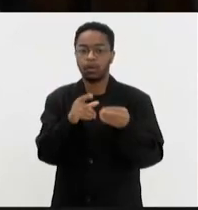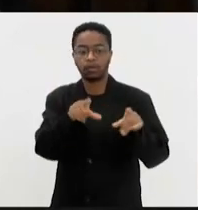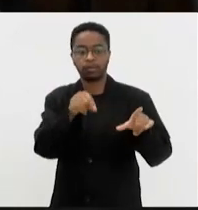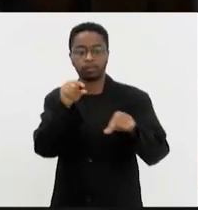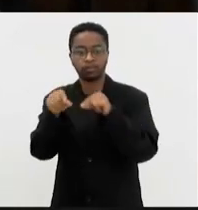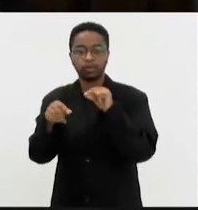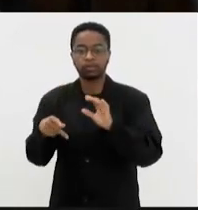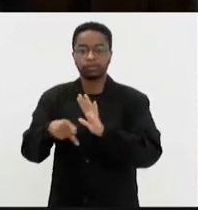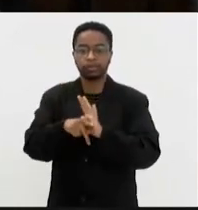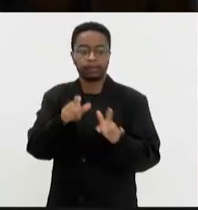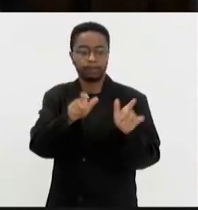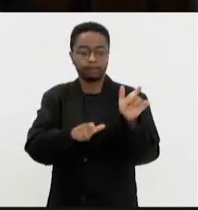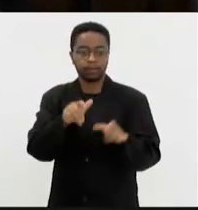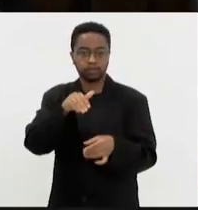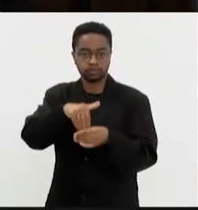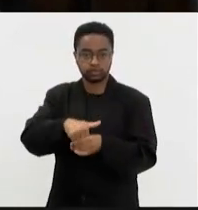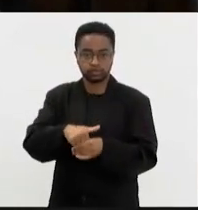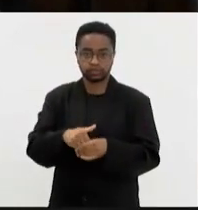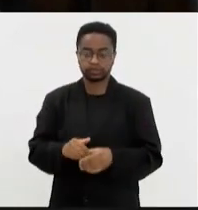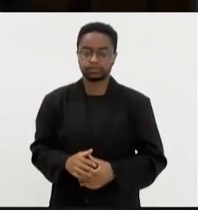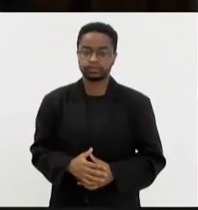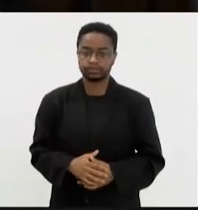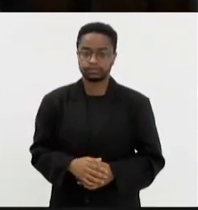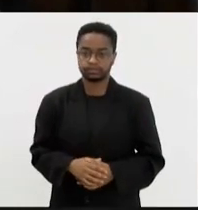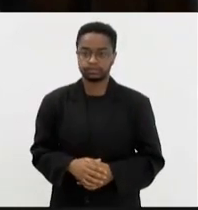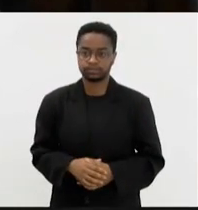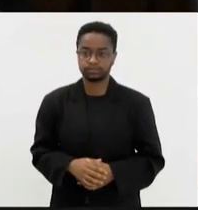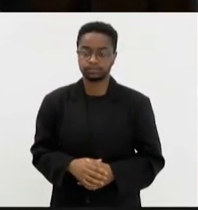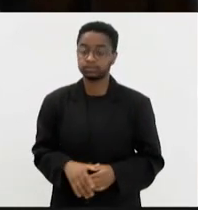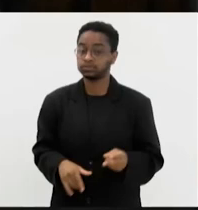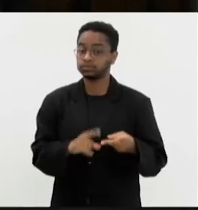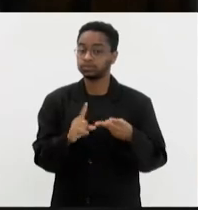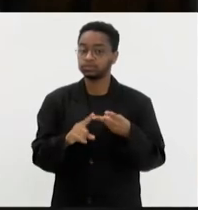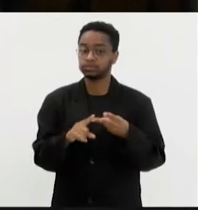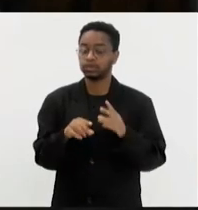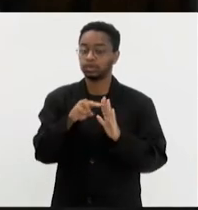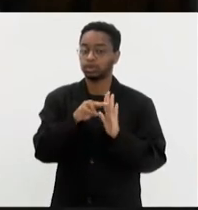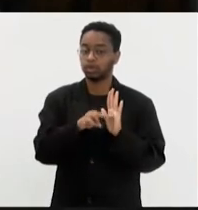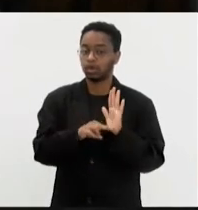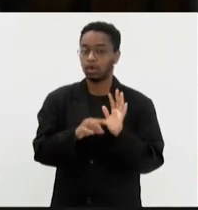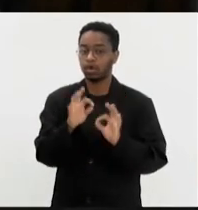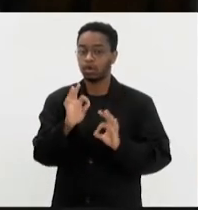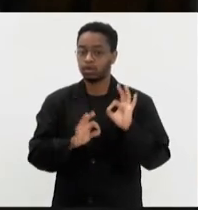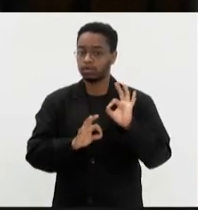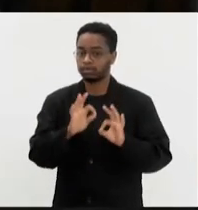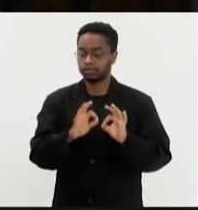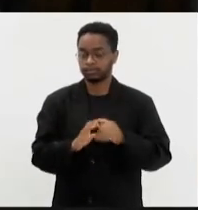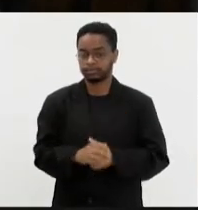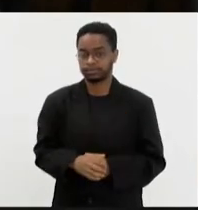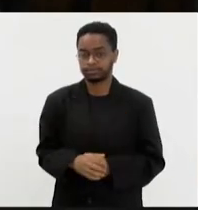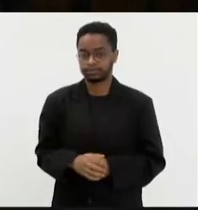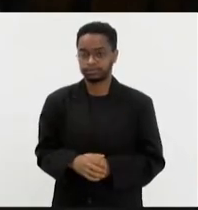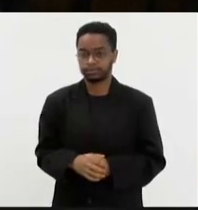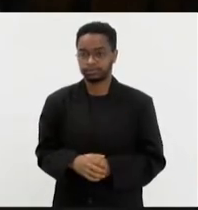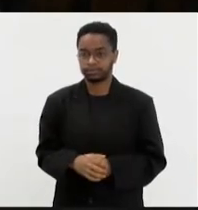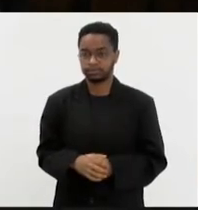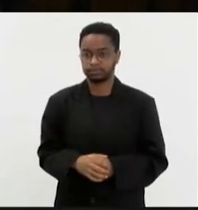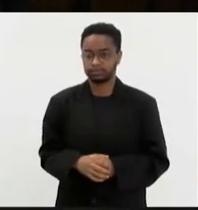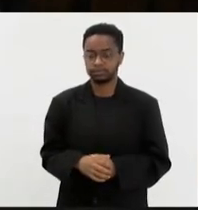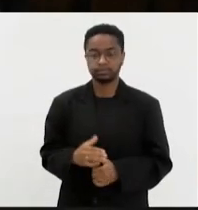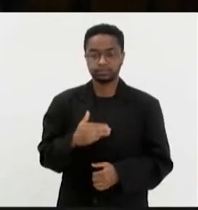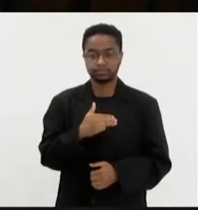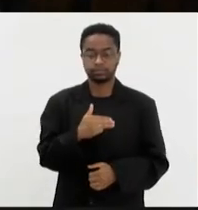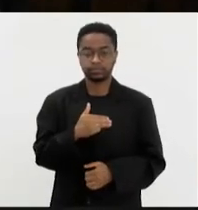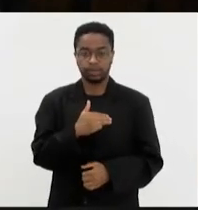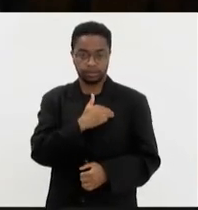do eleitor segundo vetor o vetor normativo conformador né o a ministra Maria Cláudia